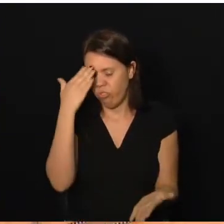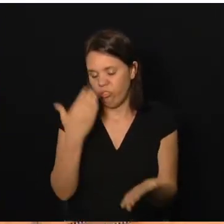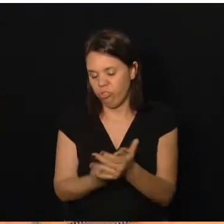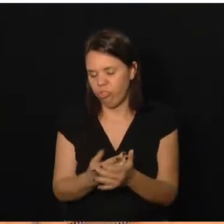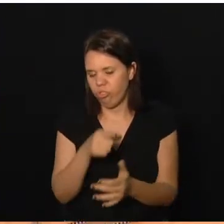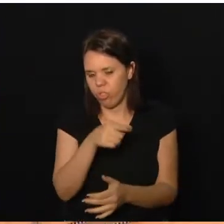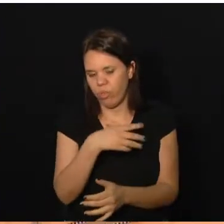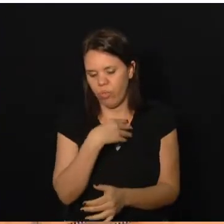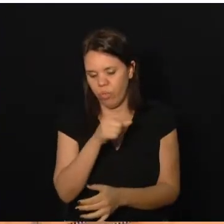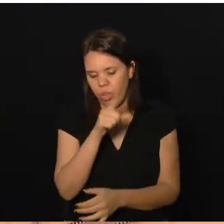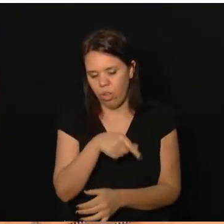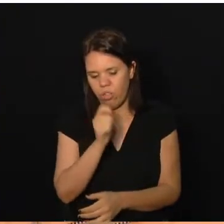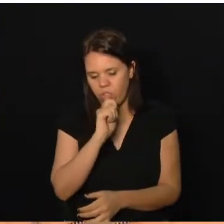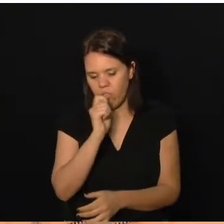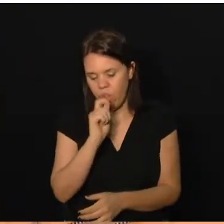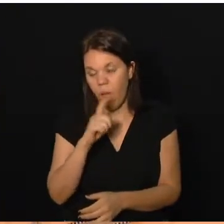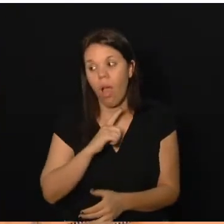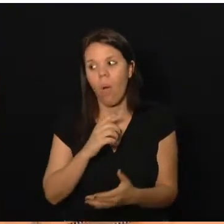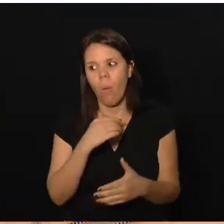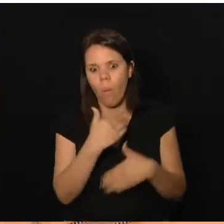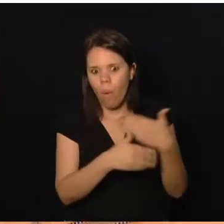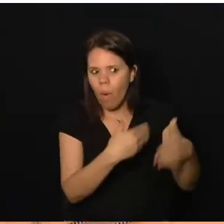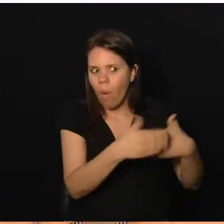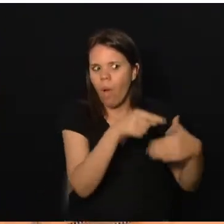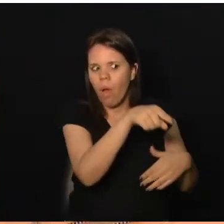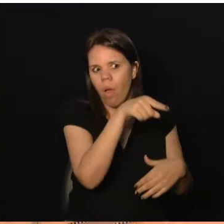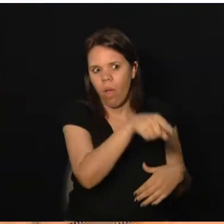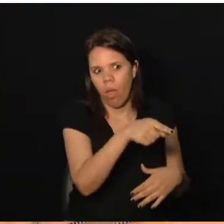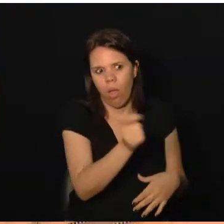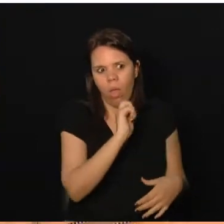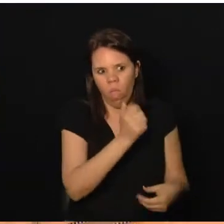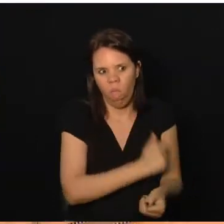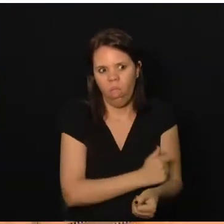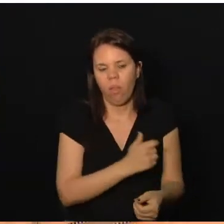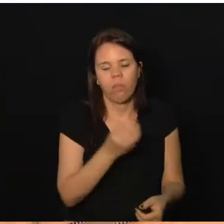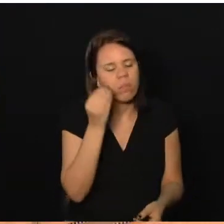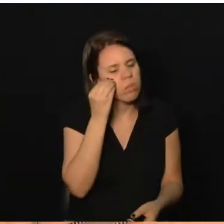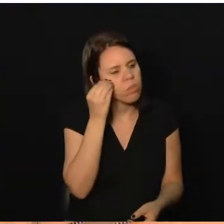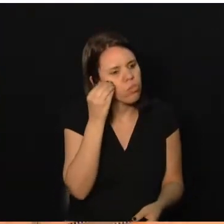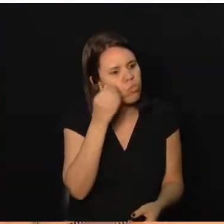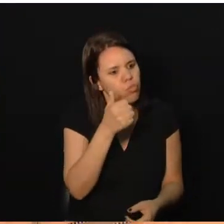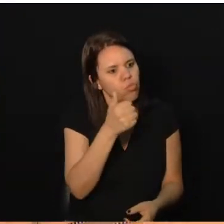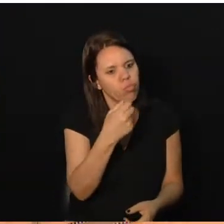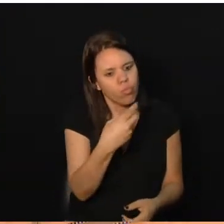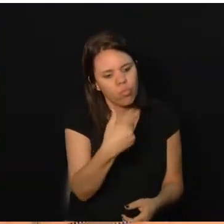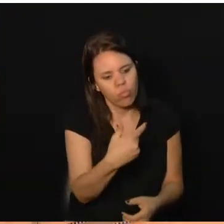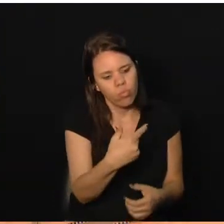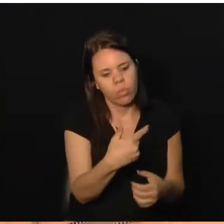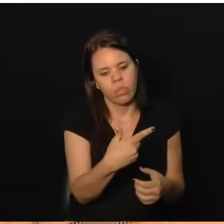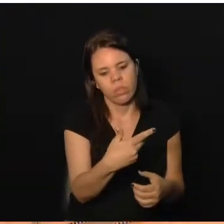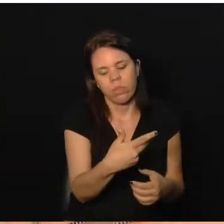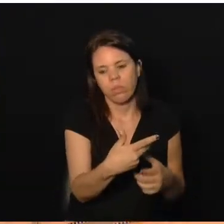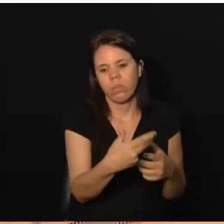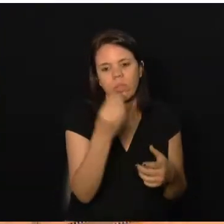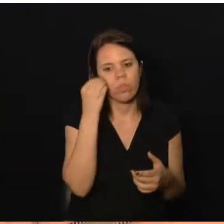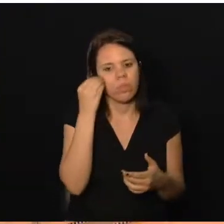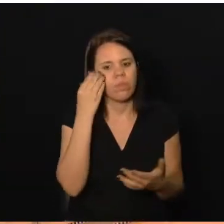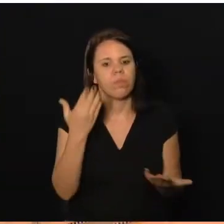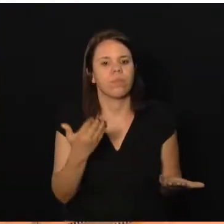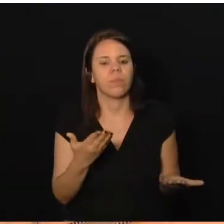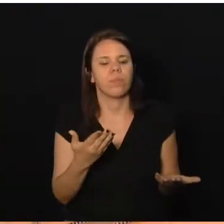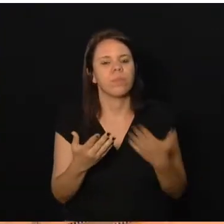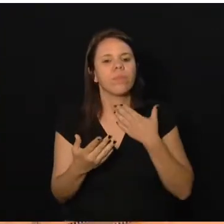isso, existe esse desenvolvimento. Então, do uso experimental, experimentou 1 ou 2 vezes,